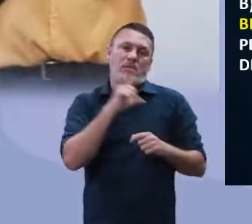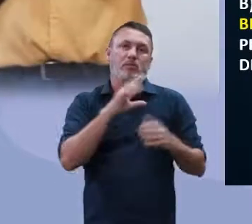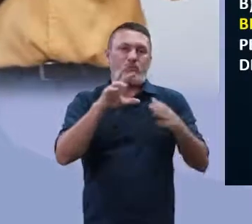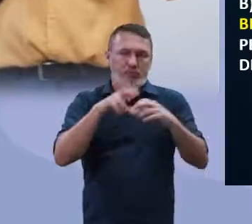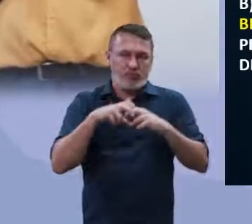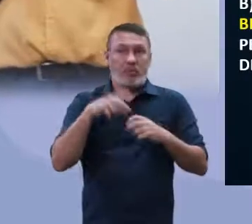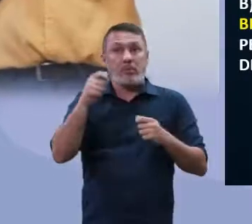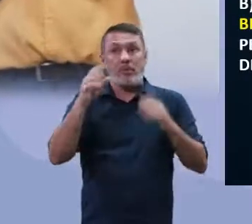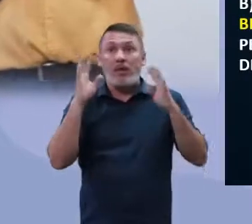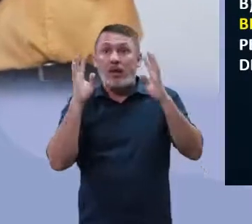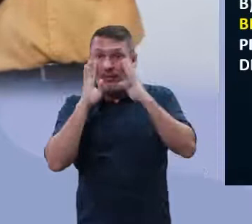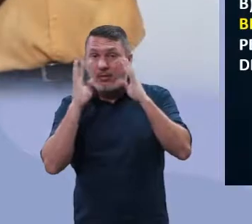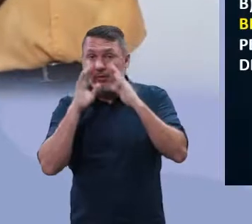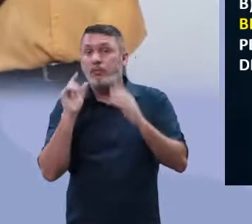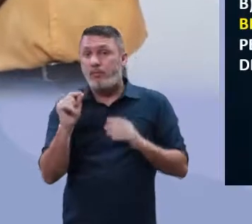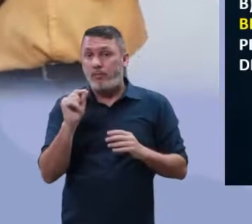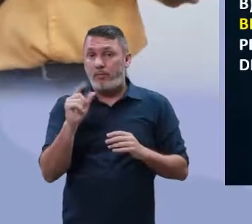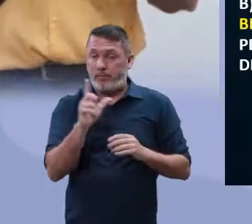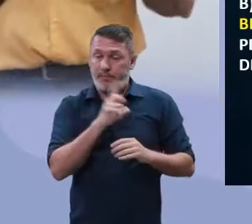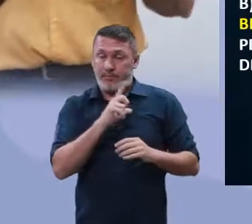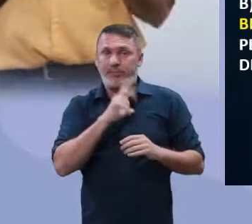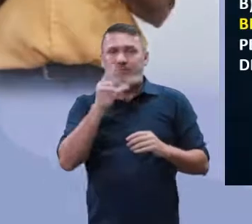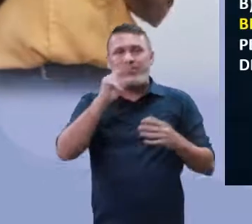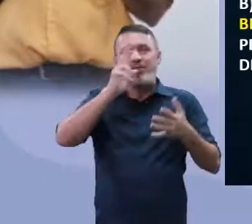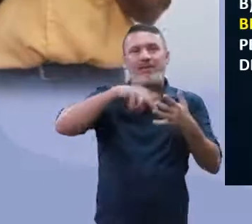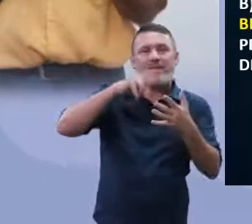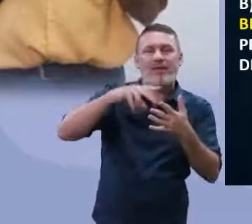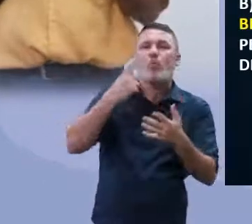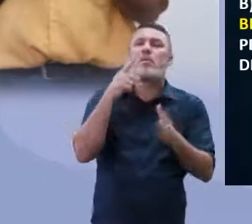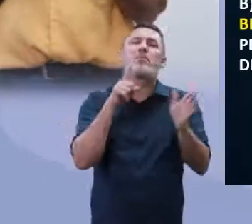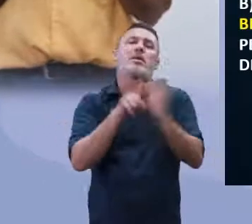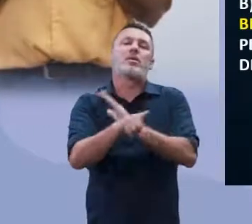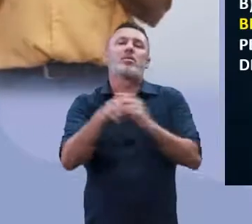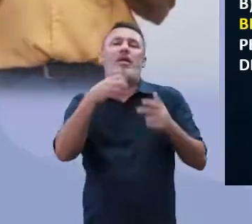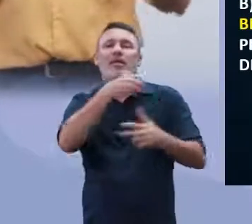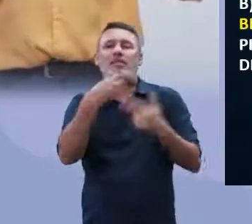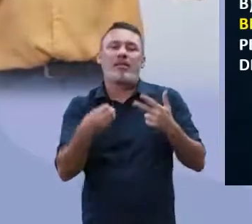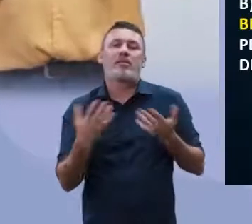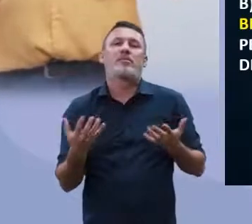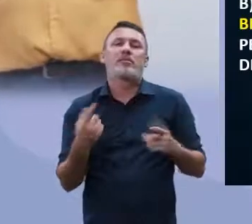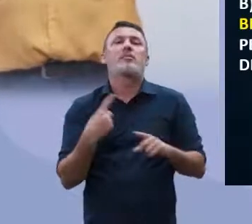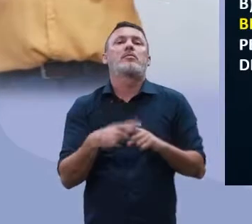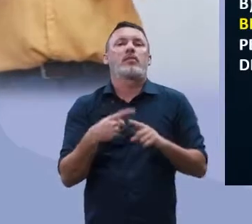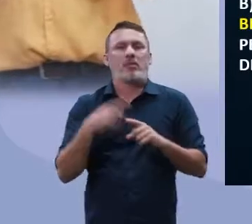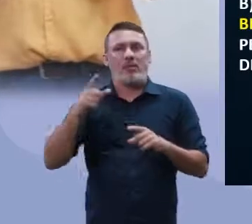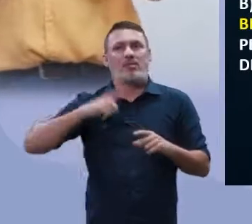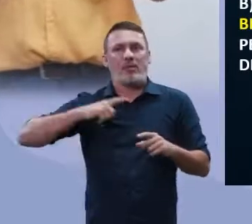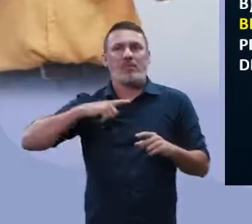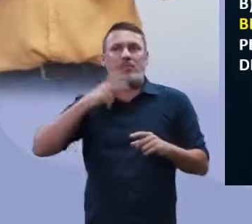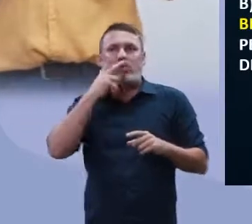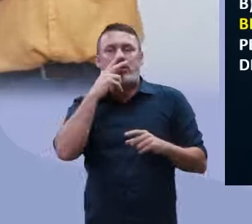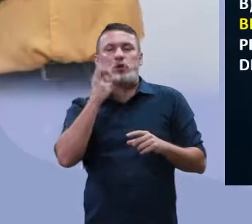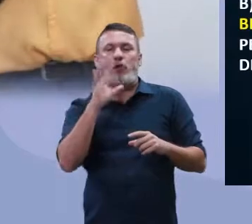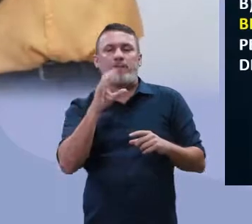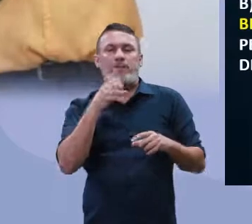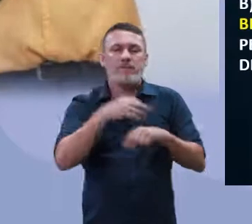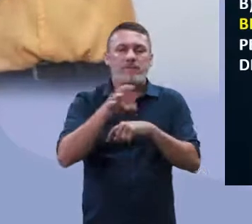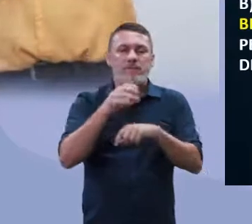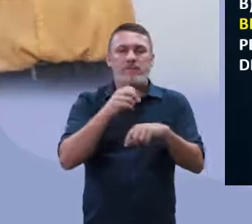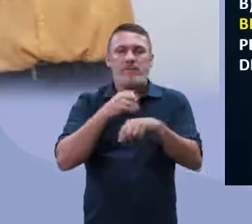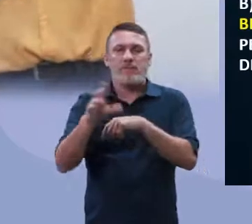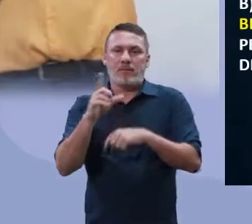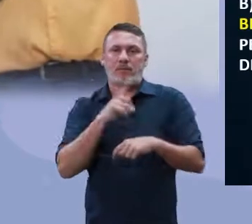a gente tem que ter muita atenção quando nós fazemos aí a leitura de uma questão do Enem. Por quê? Porque ele tem esses gatilhos, né? Se